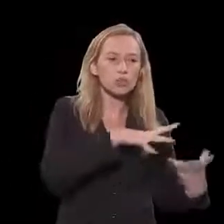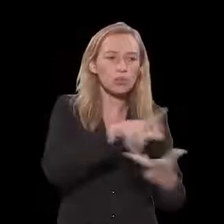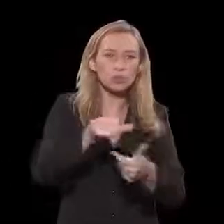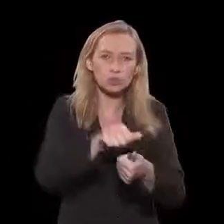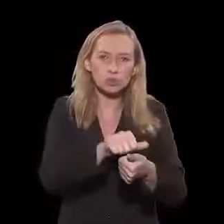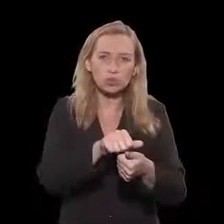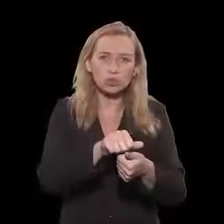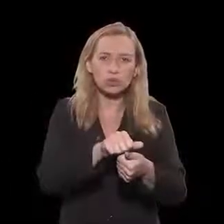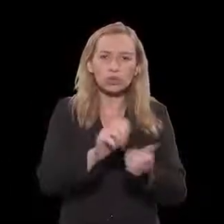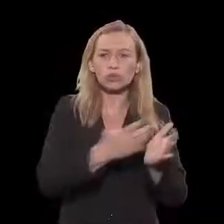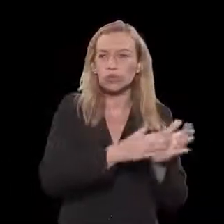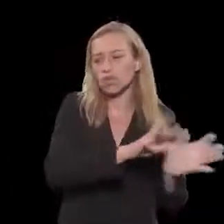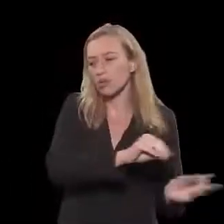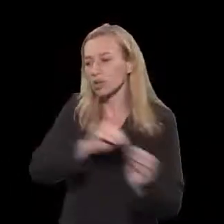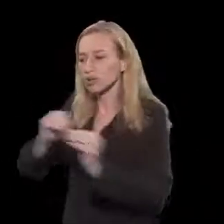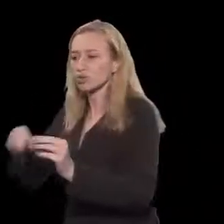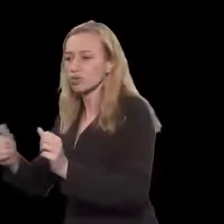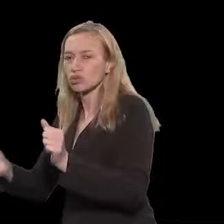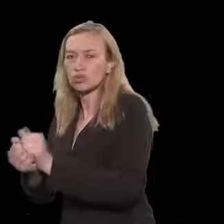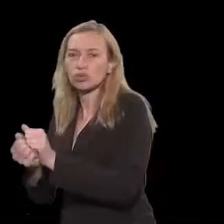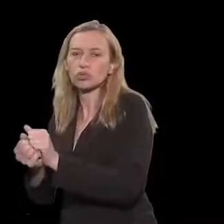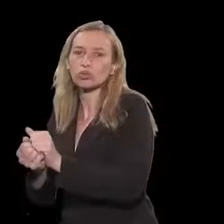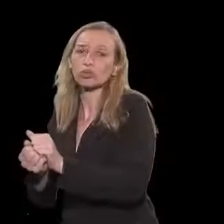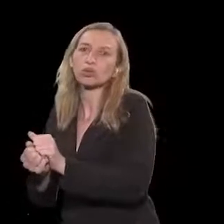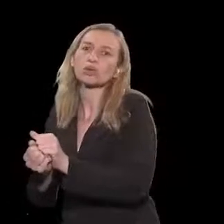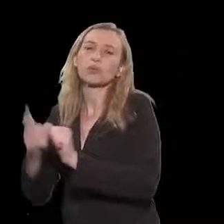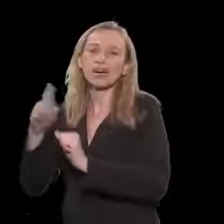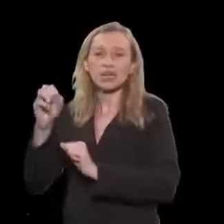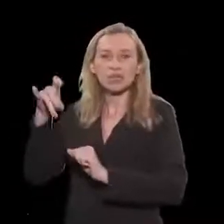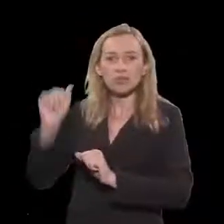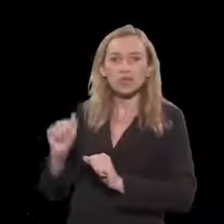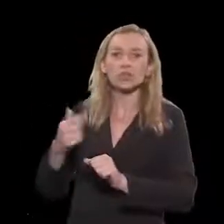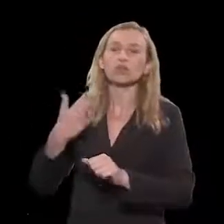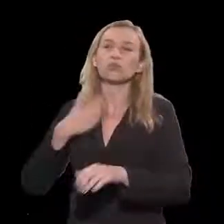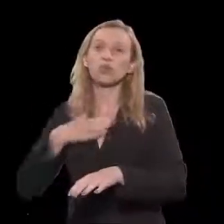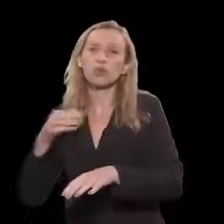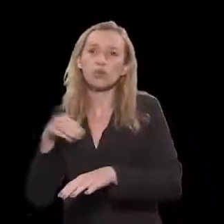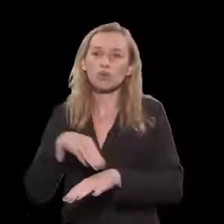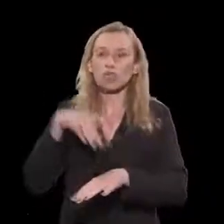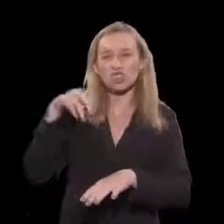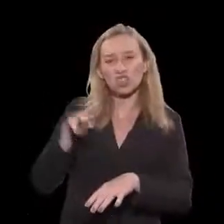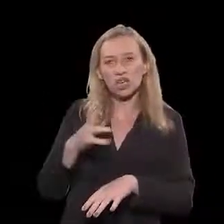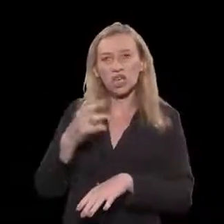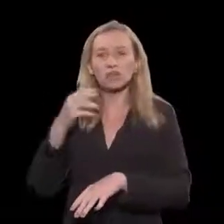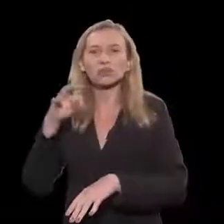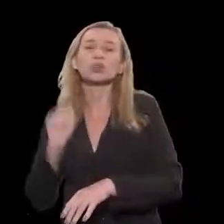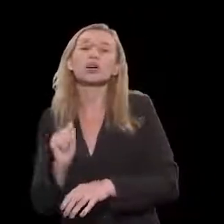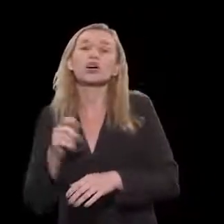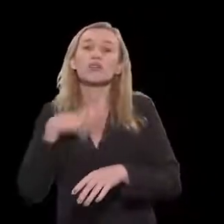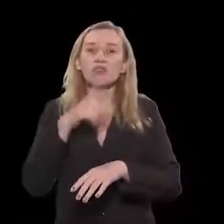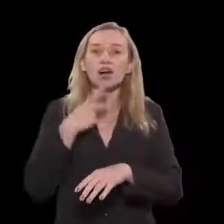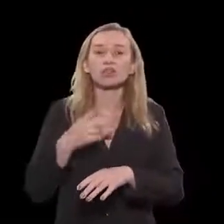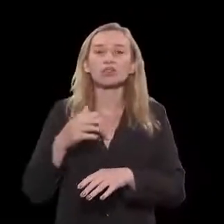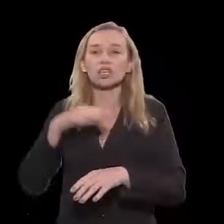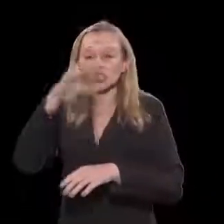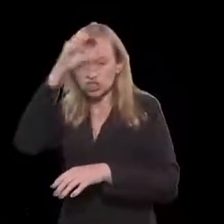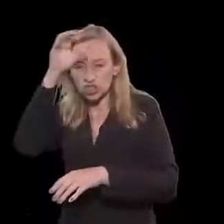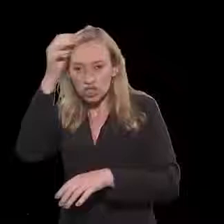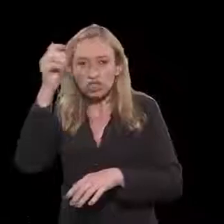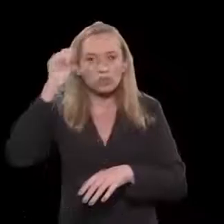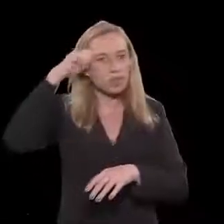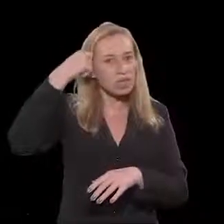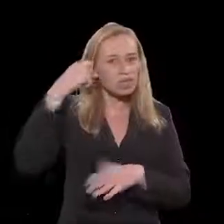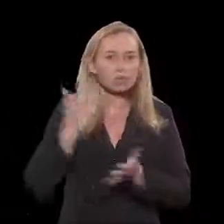samba para a academia, né? E durante meu mestrado eu falo sobre as tias pretas do samba, né? E agora